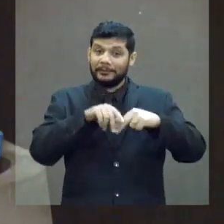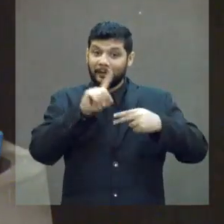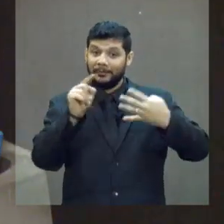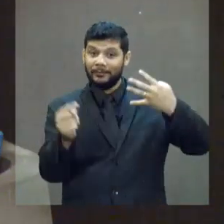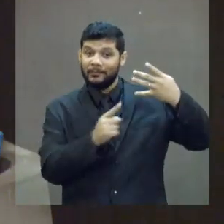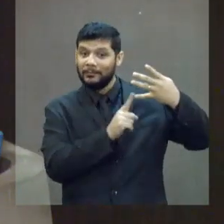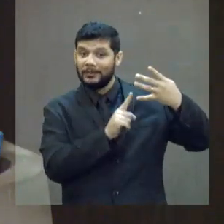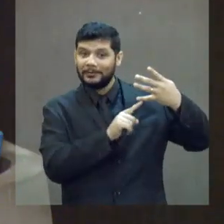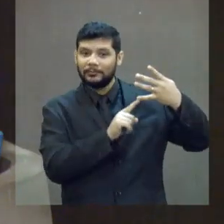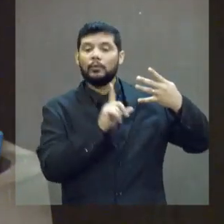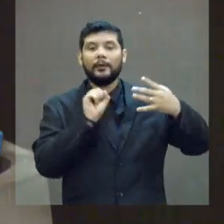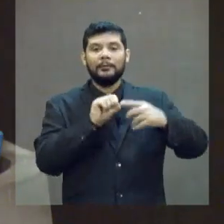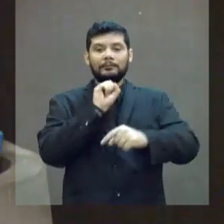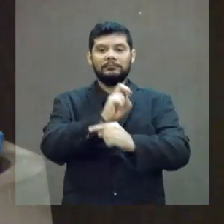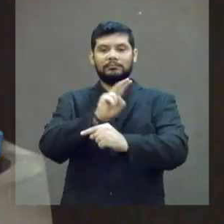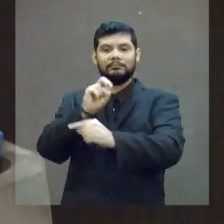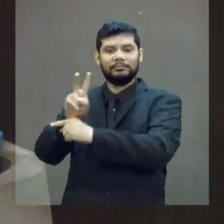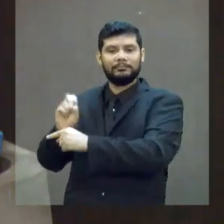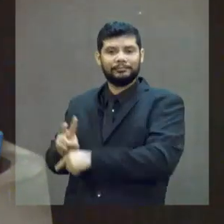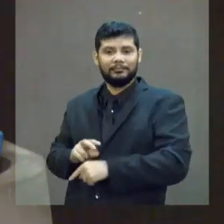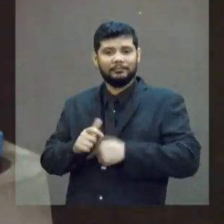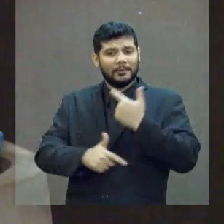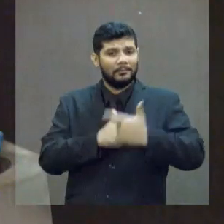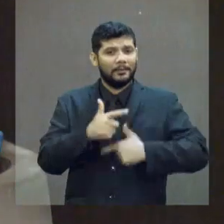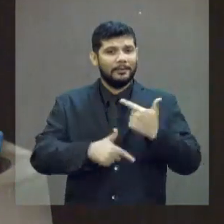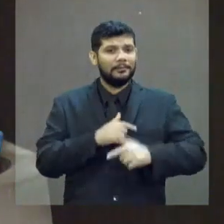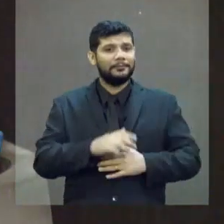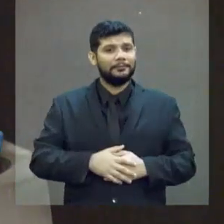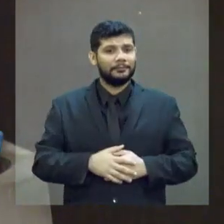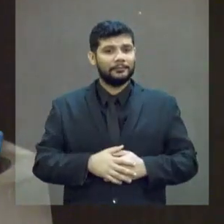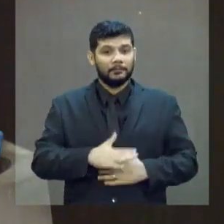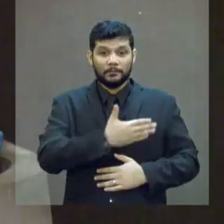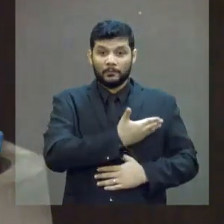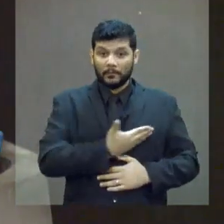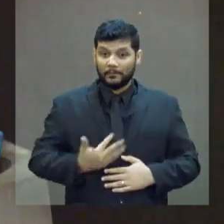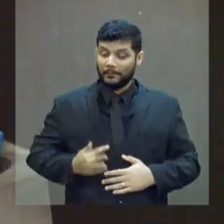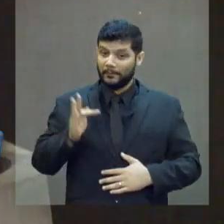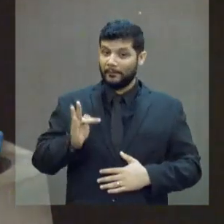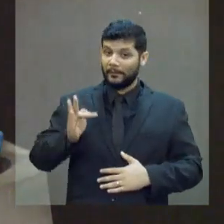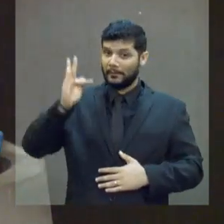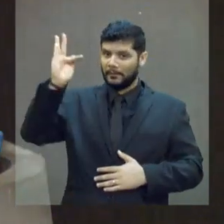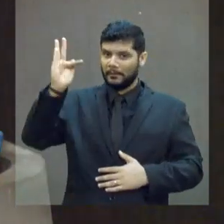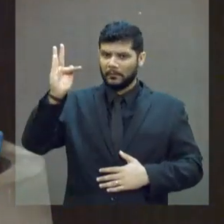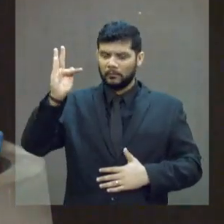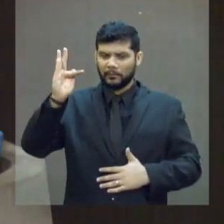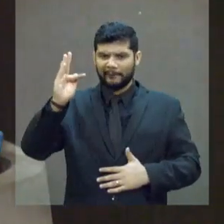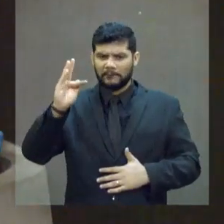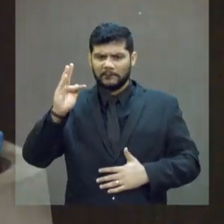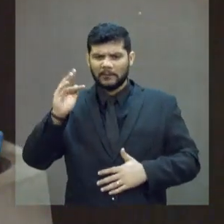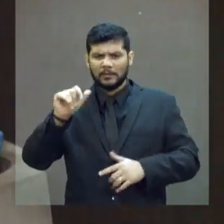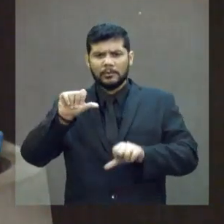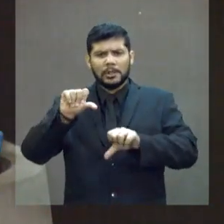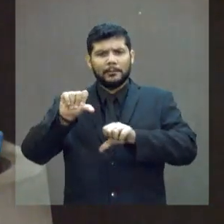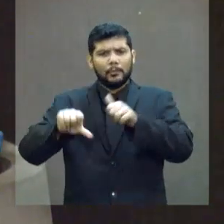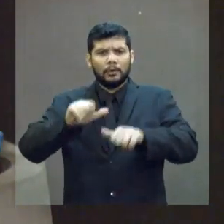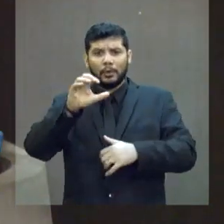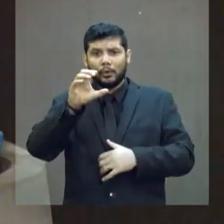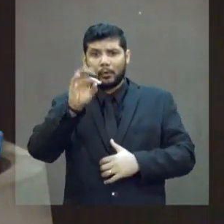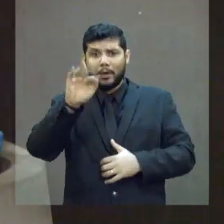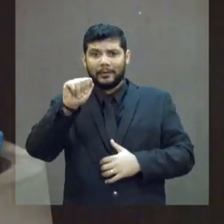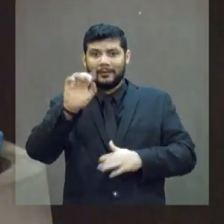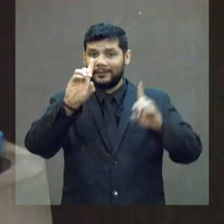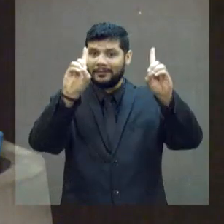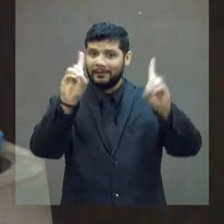a demanda de empregabilidade. Estão querendo mexer no governo federal nas cotas para pessoas com deficiência. Isso é um